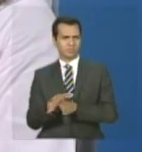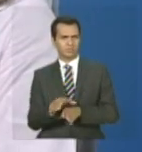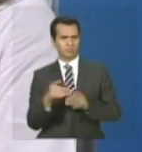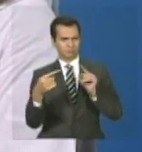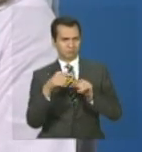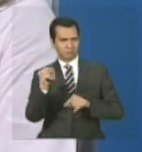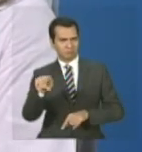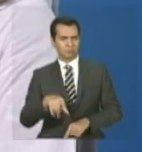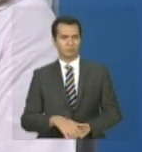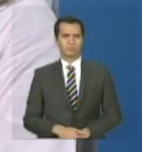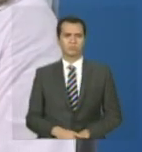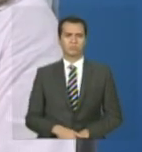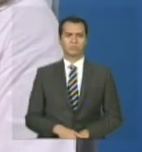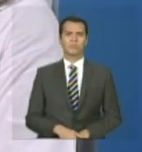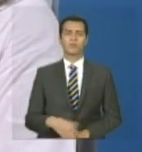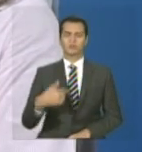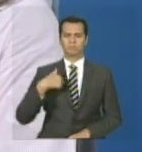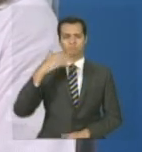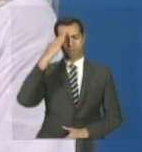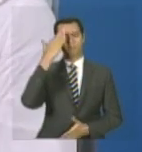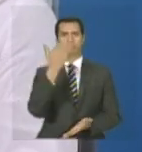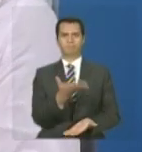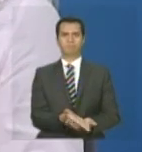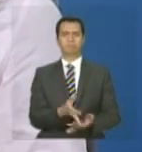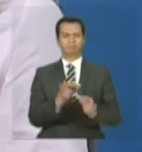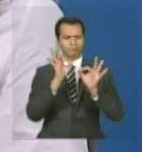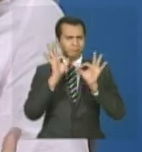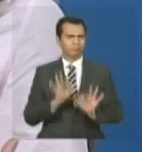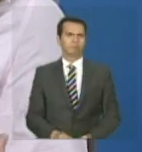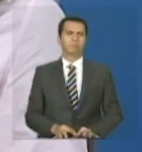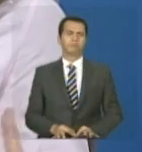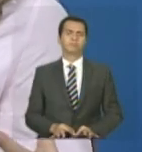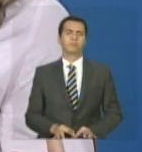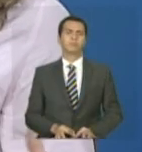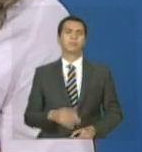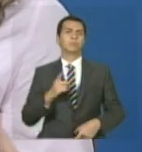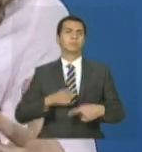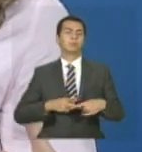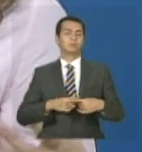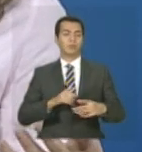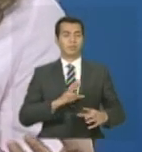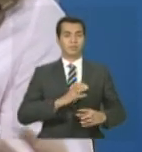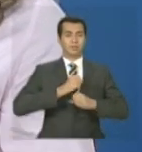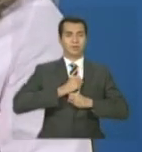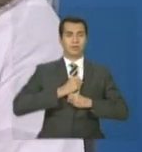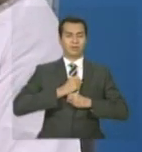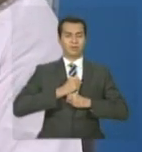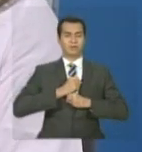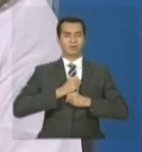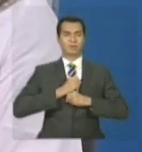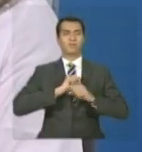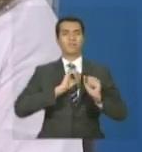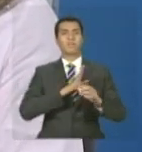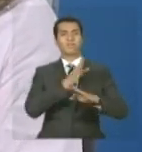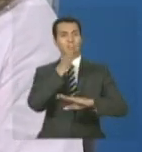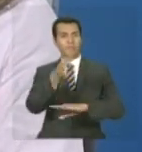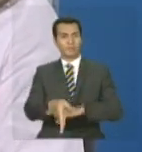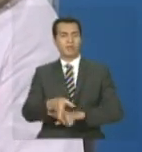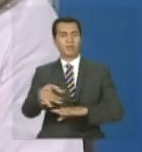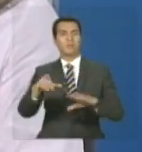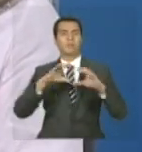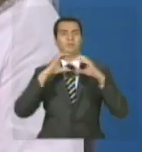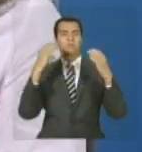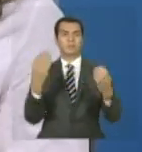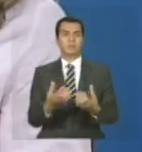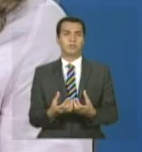certeza, porque, como eu também dizia, as pessoas, os delegados e delegadas que lá vão participar, que lá estarão,